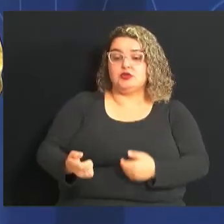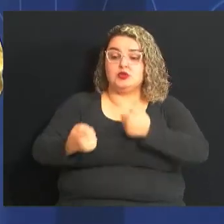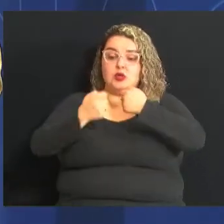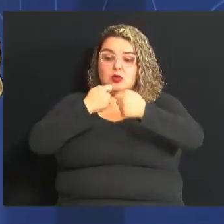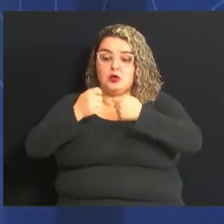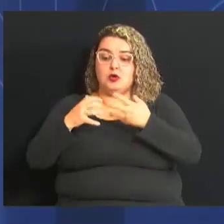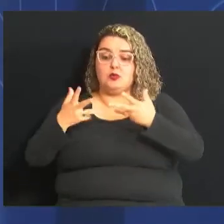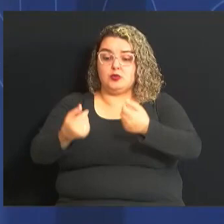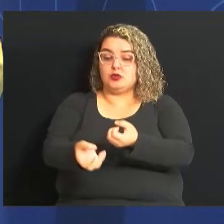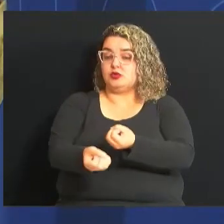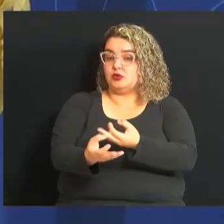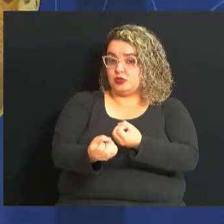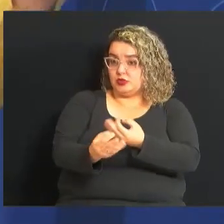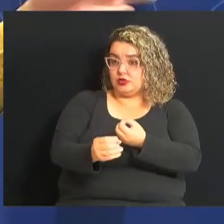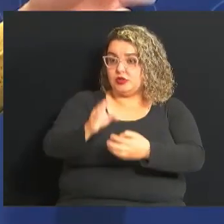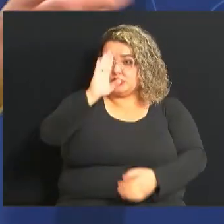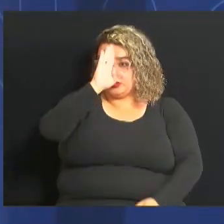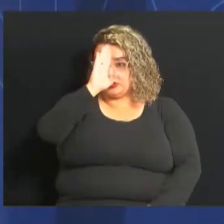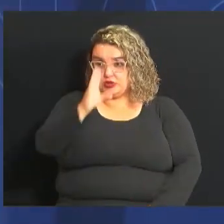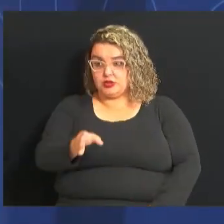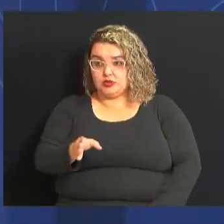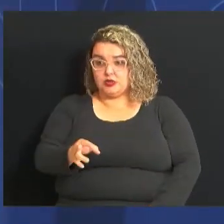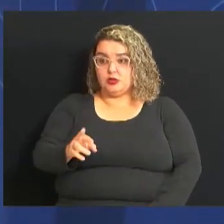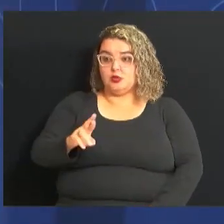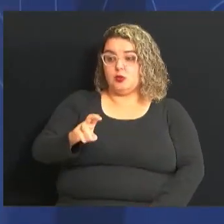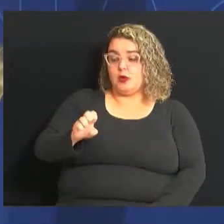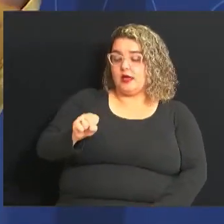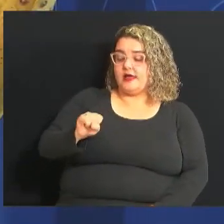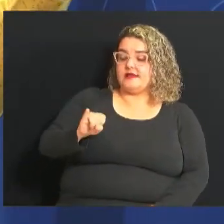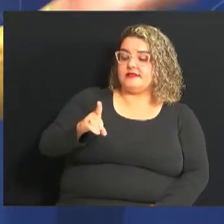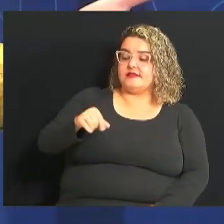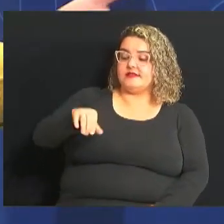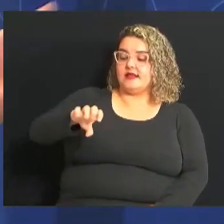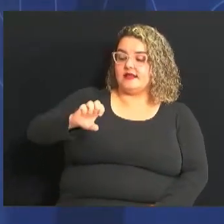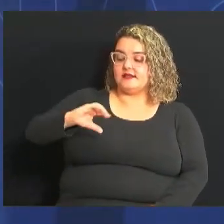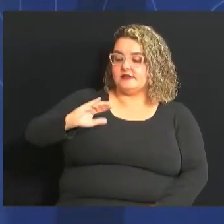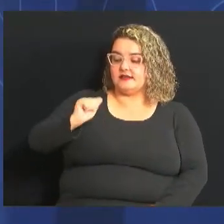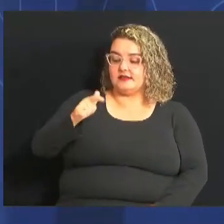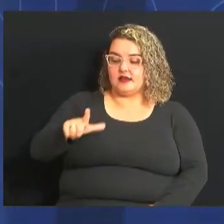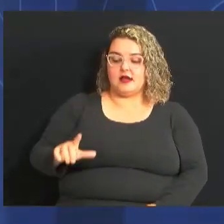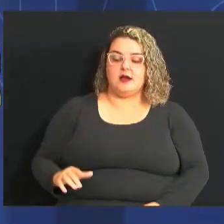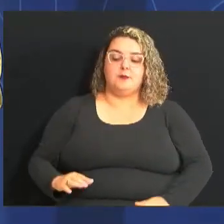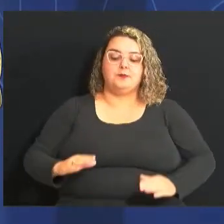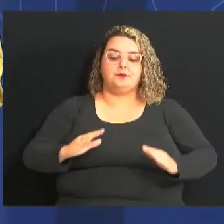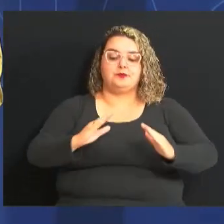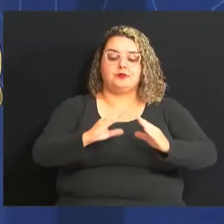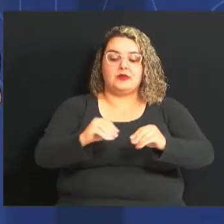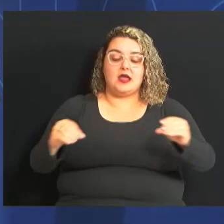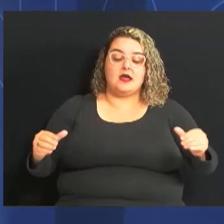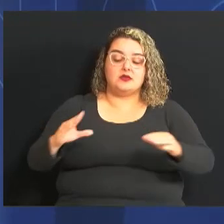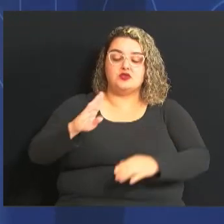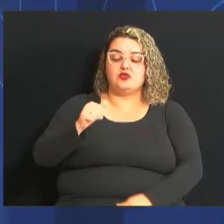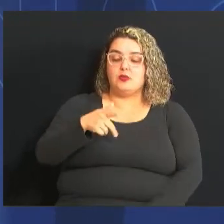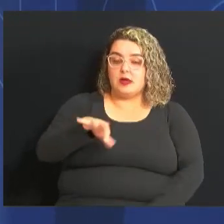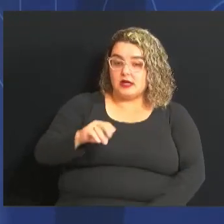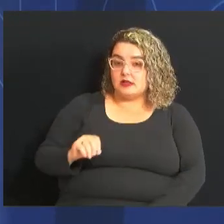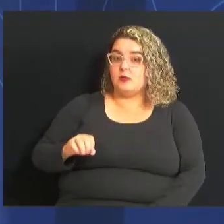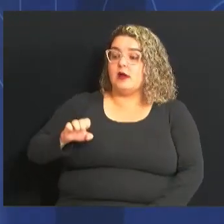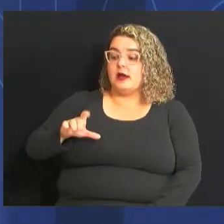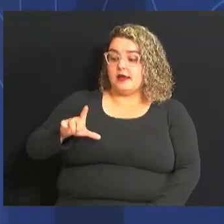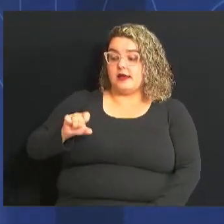as informações diretamente do Residencial Terras do Barão, a Elisângela Rodrigues também, que é presidente da Associação